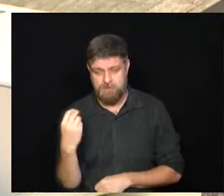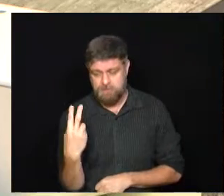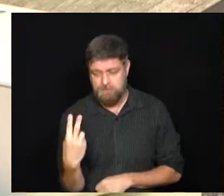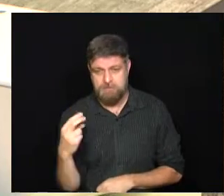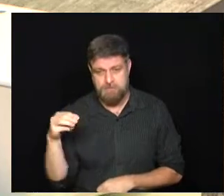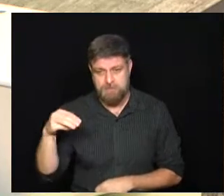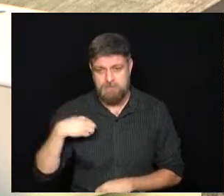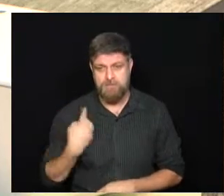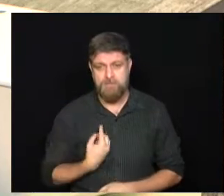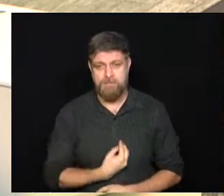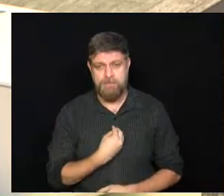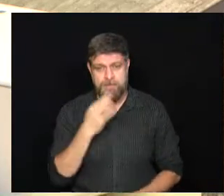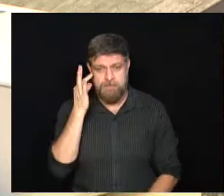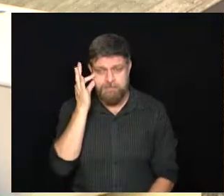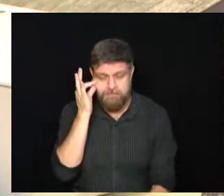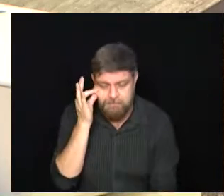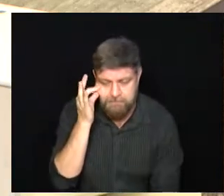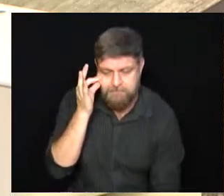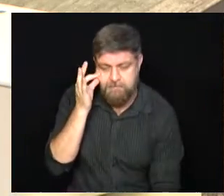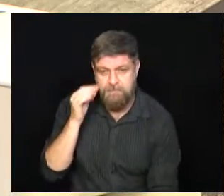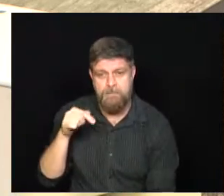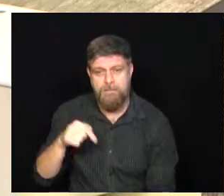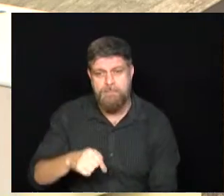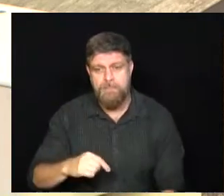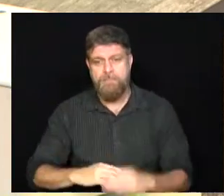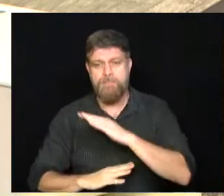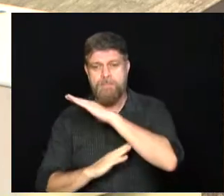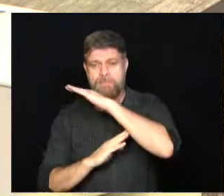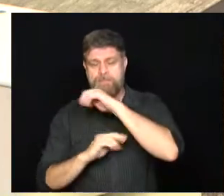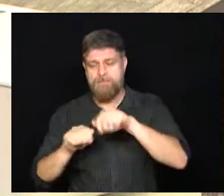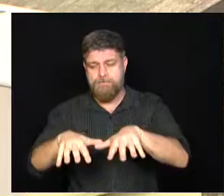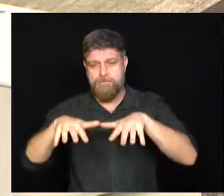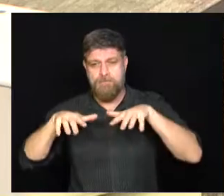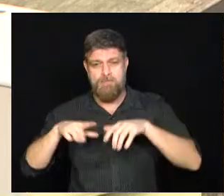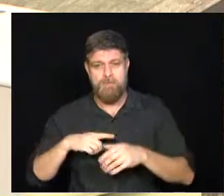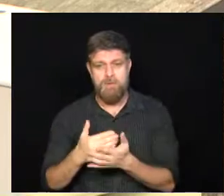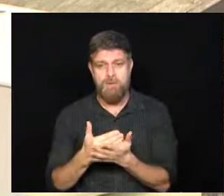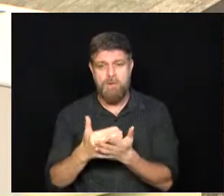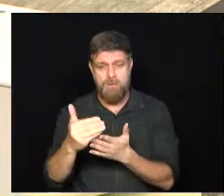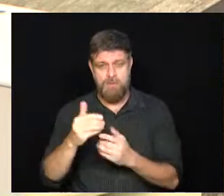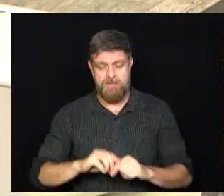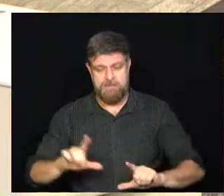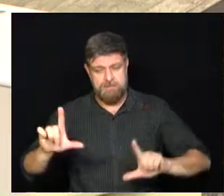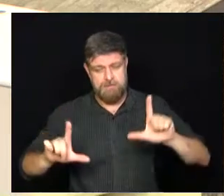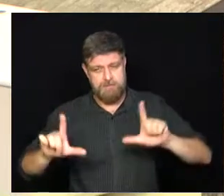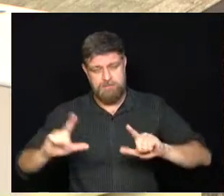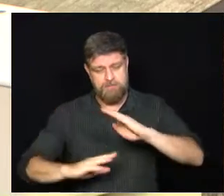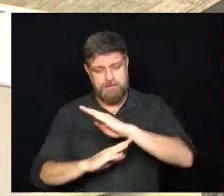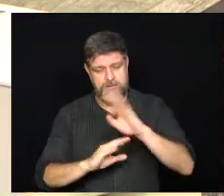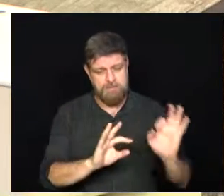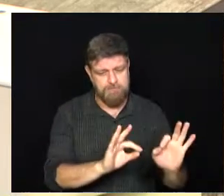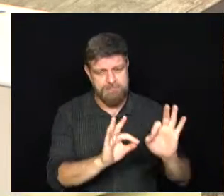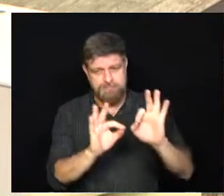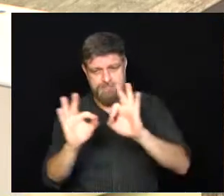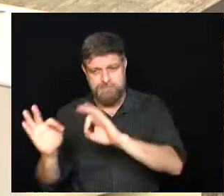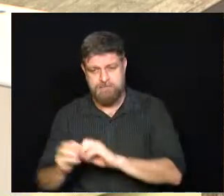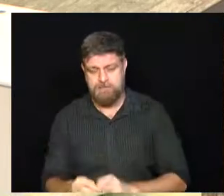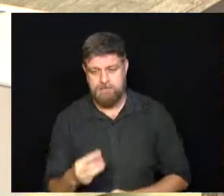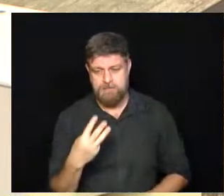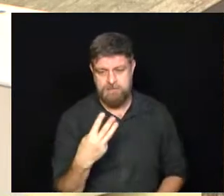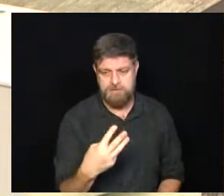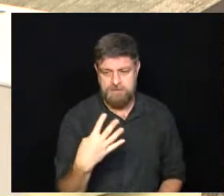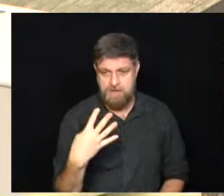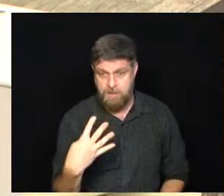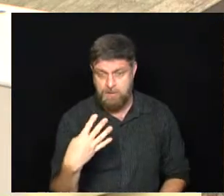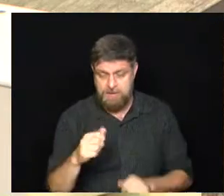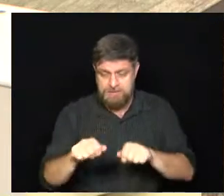vivo aqui no plenário da Câmara Municipal. Neste momento começa a transmissão da TV Câmara Campinas para a